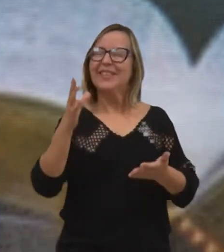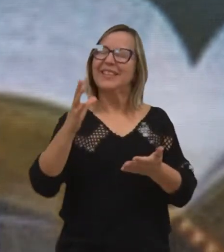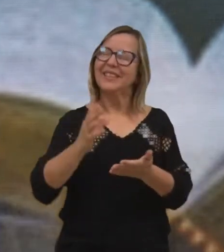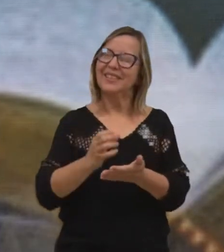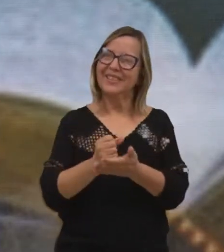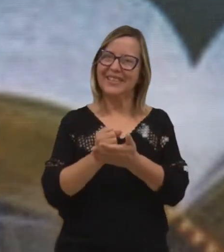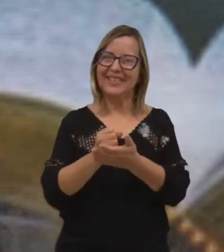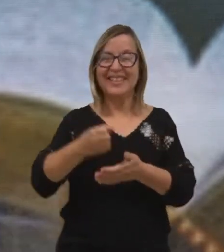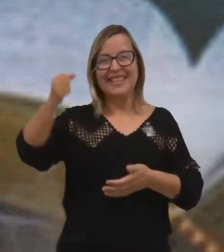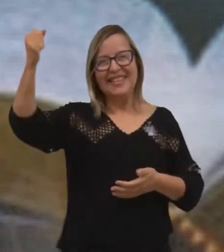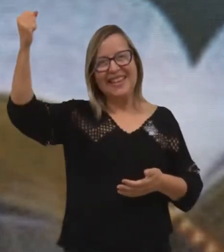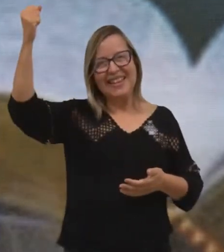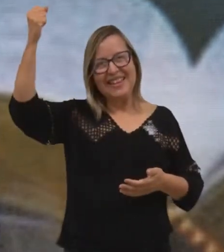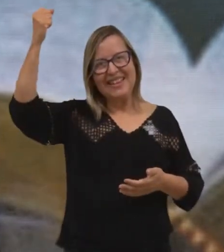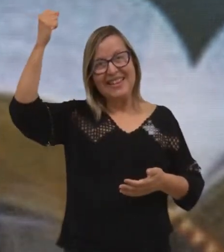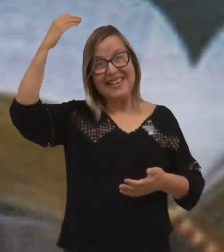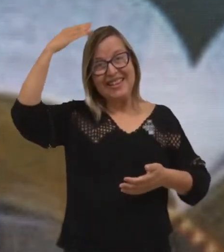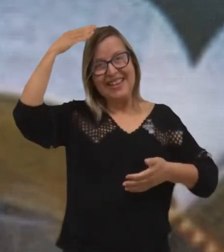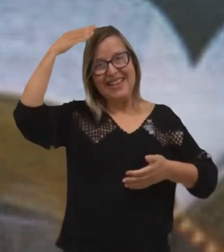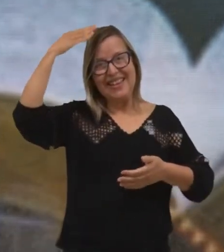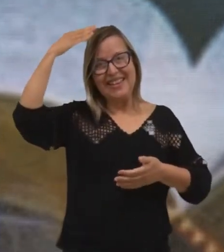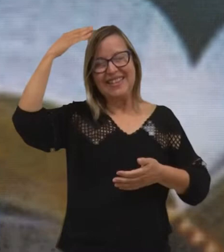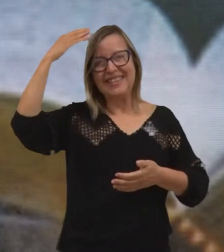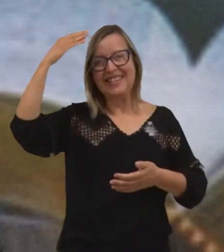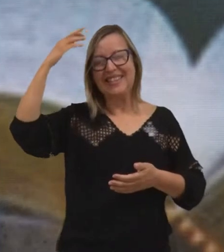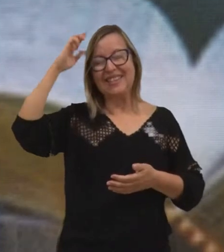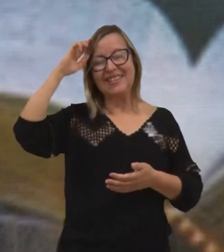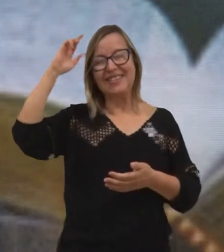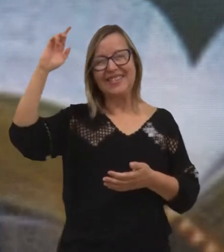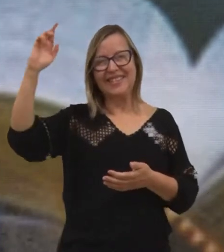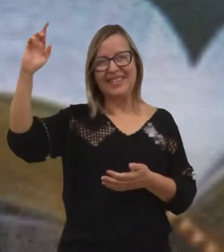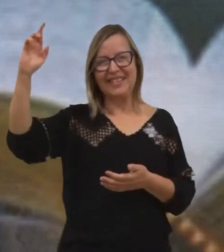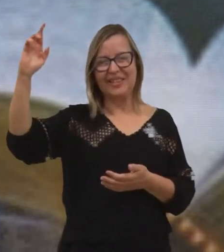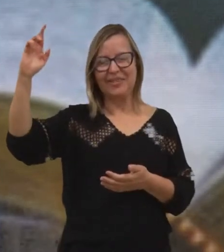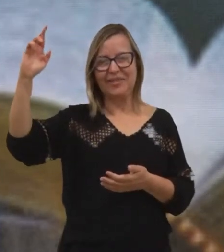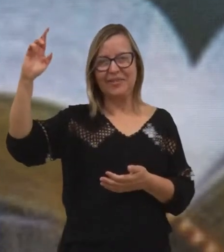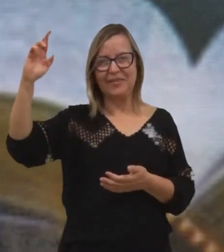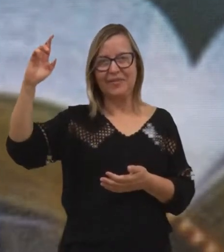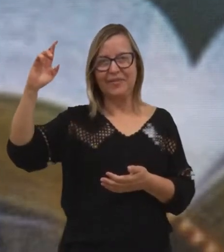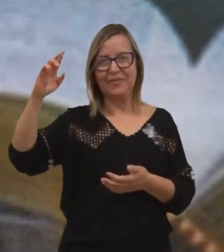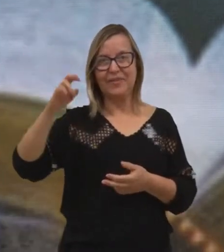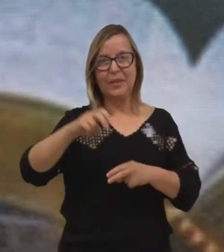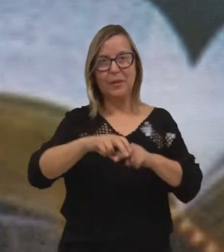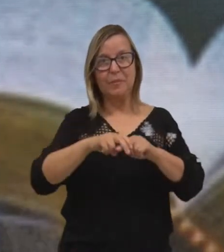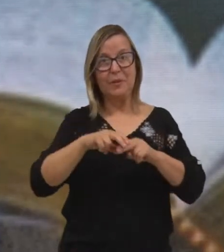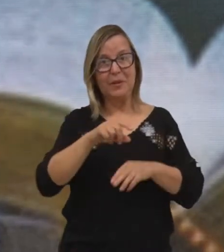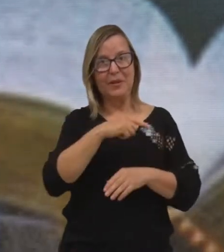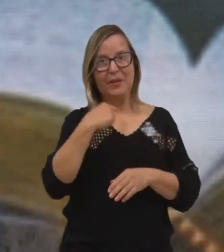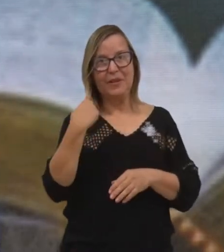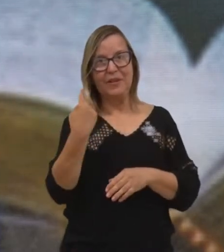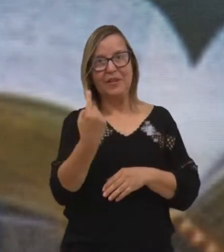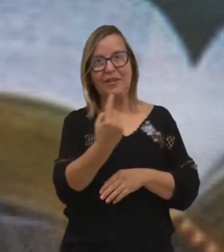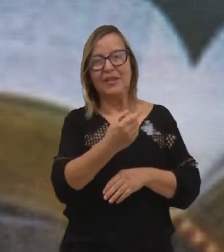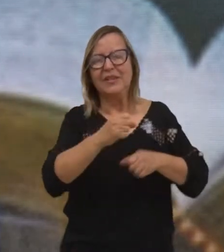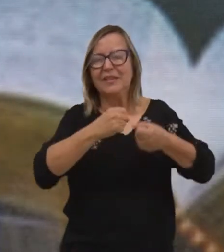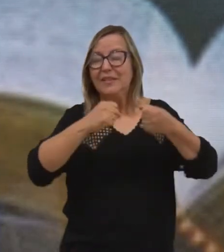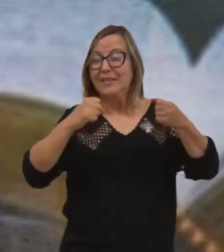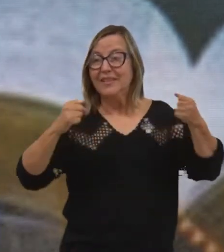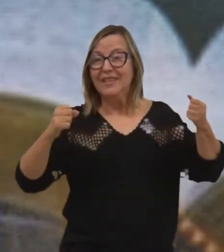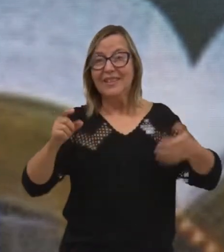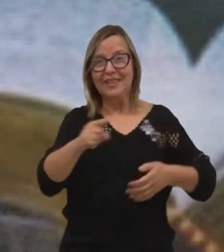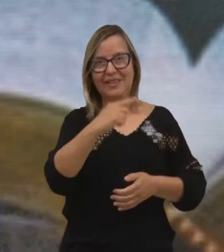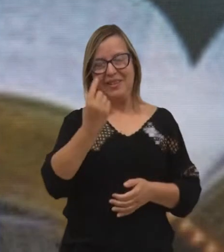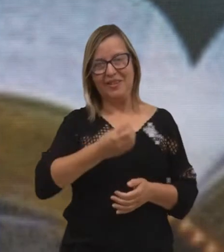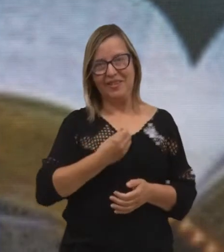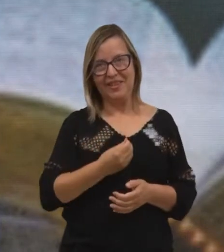da graça sobrenatural e tão, por nós, imensurável em nossas